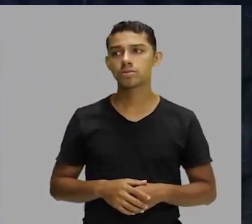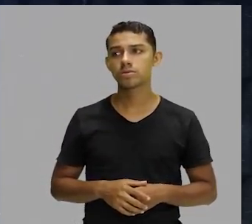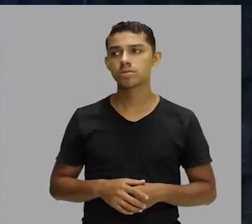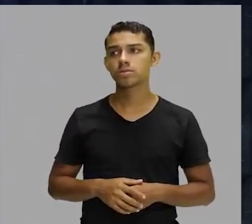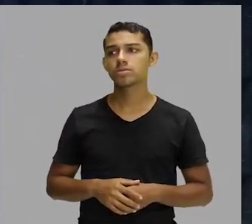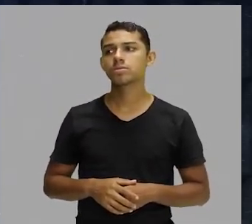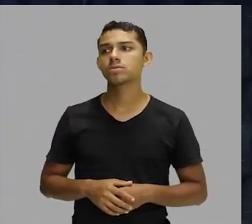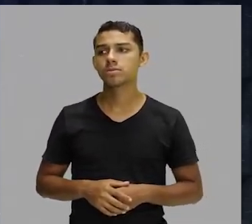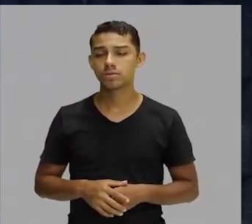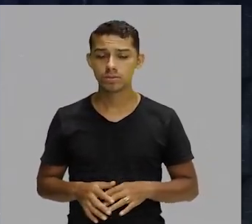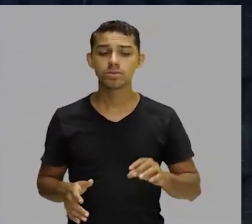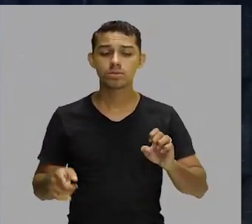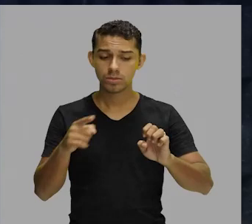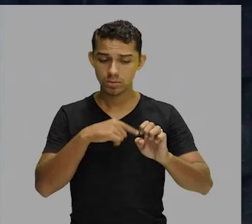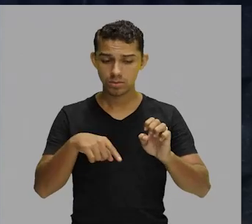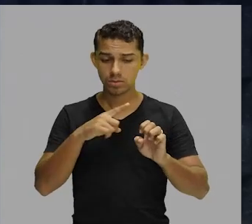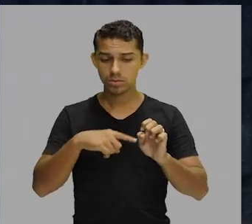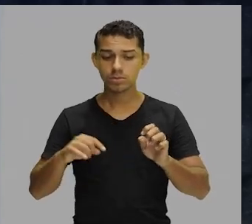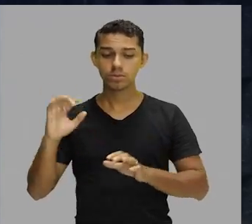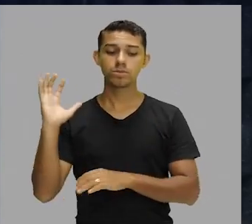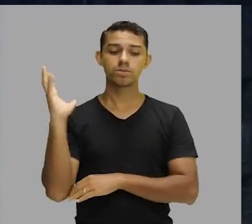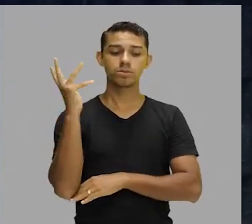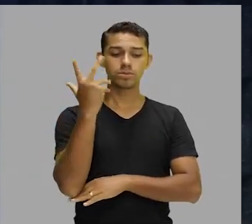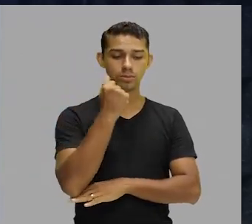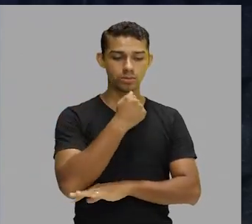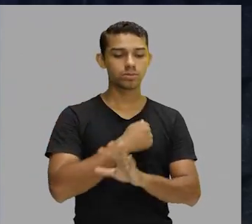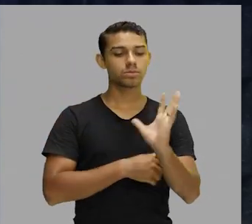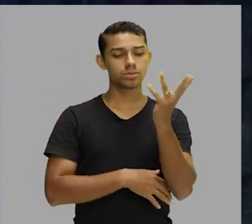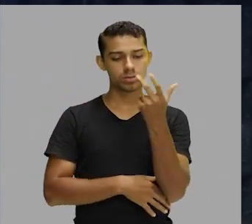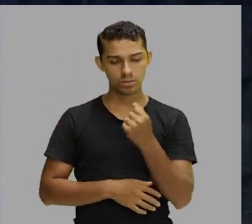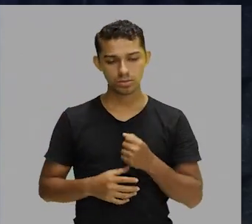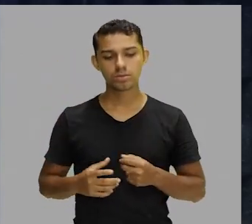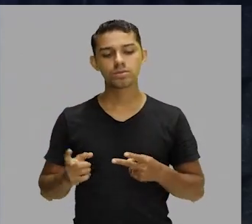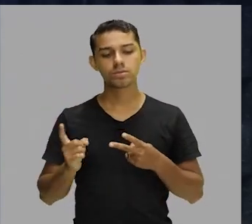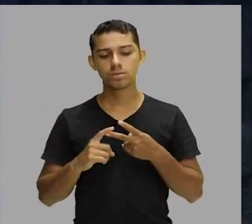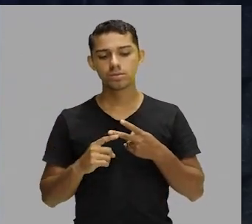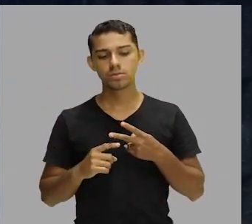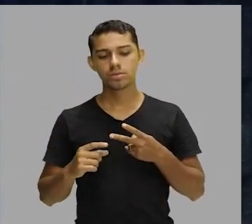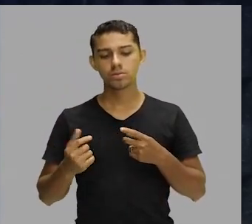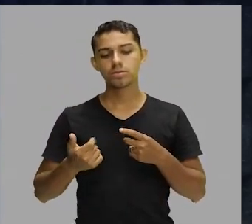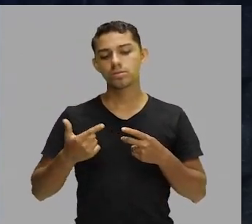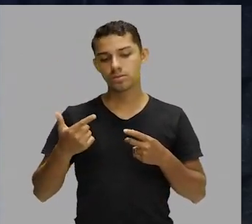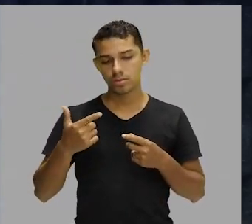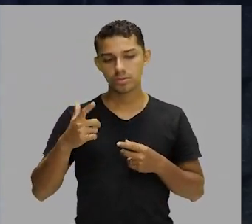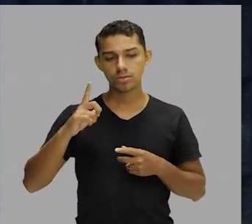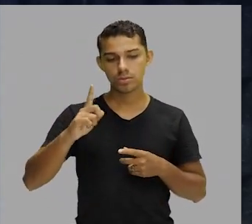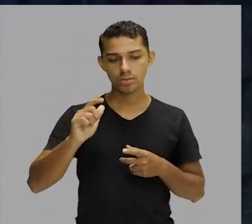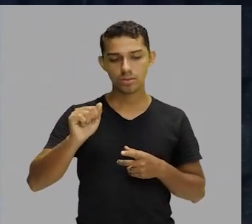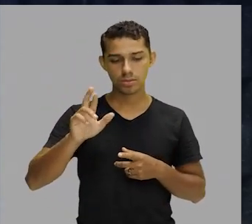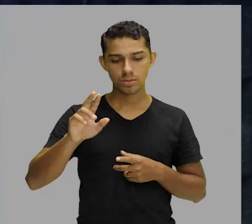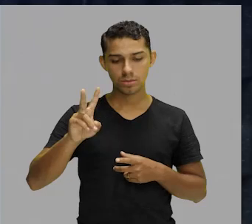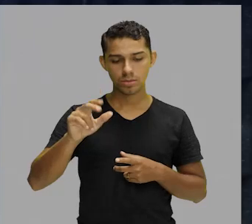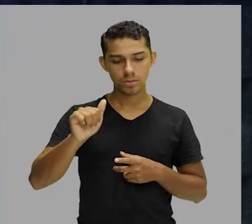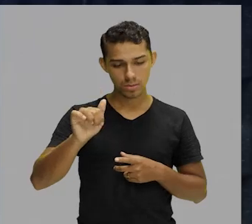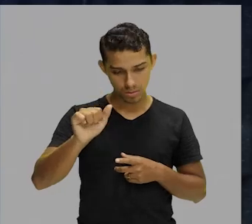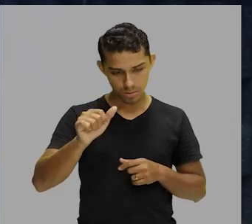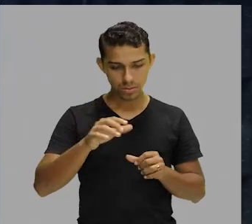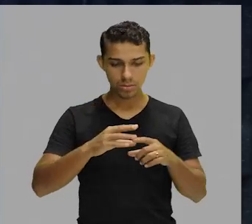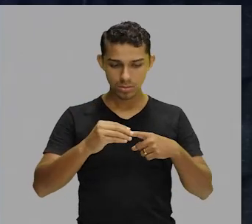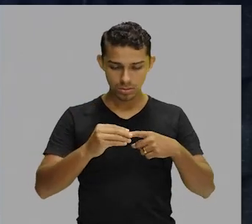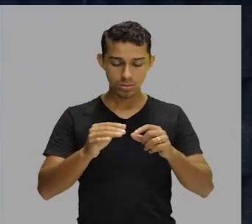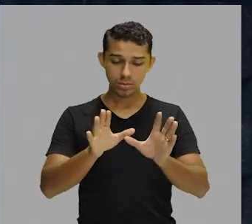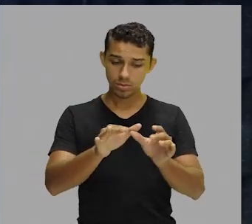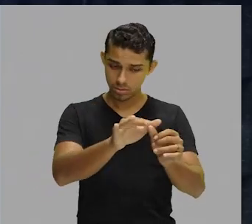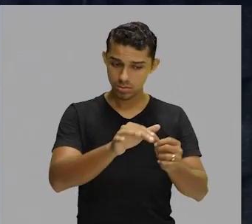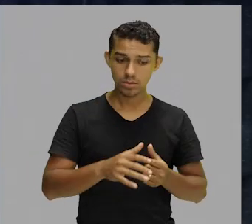coruja. E a letra E está dizendo que o número 1 seria o jacarandá, o número 2 seria a larva de